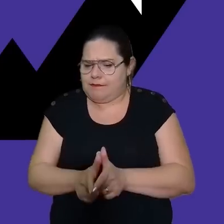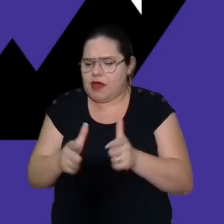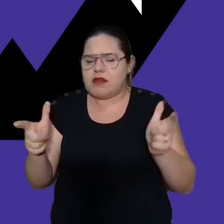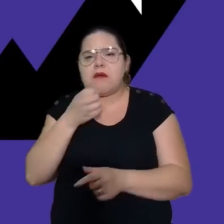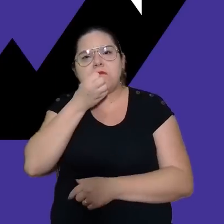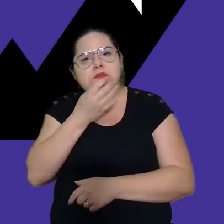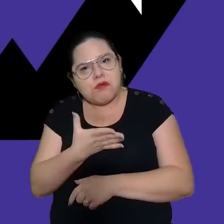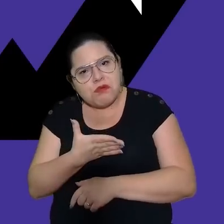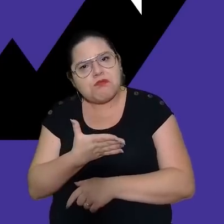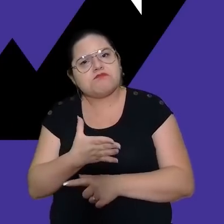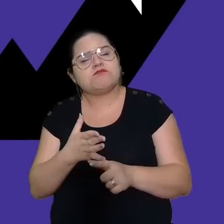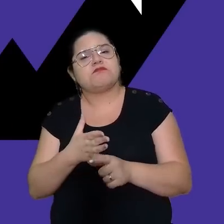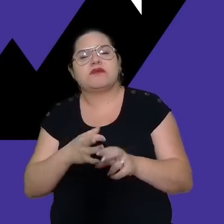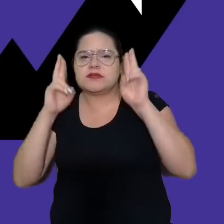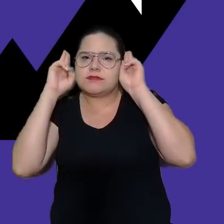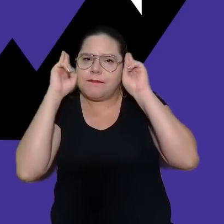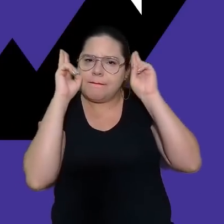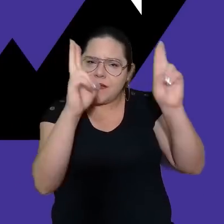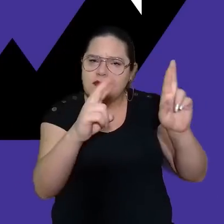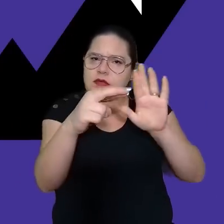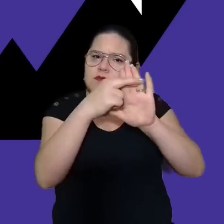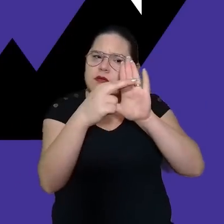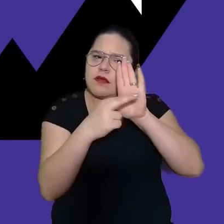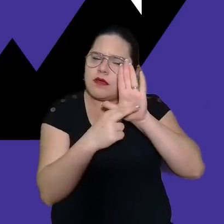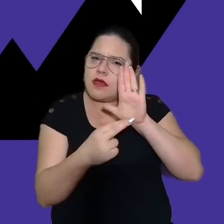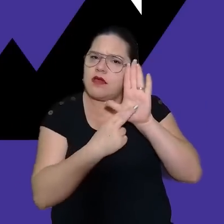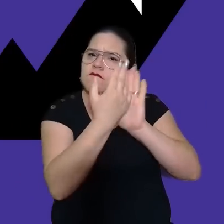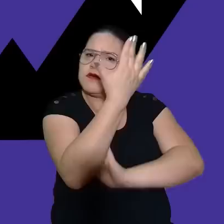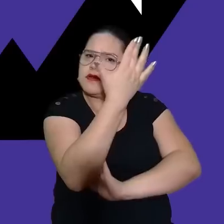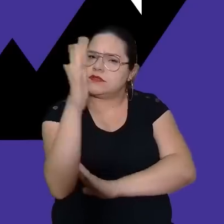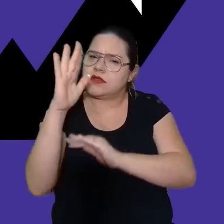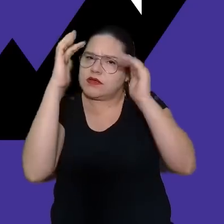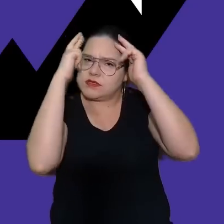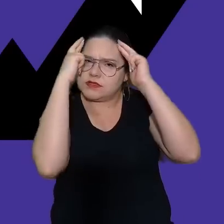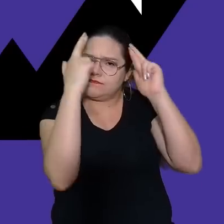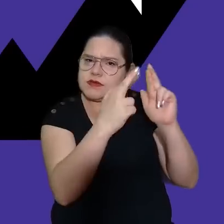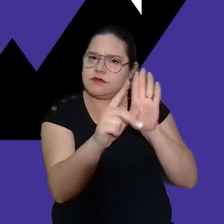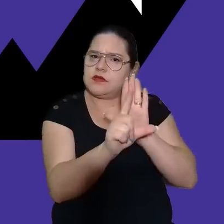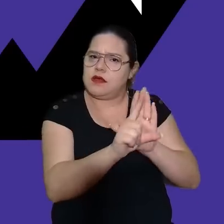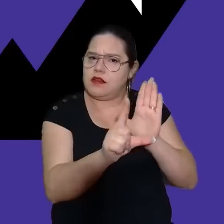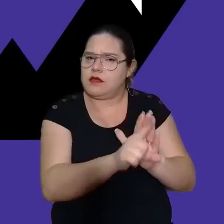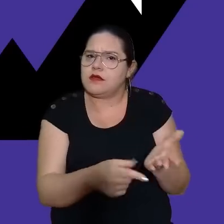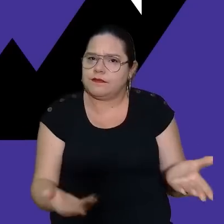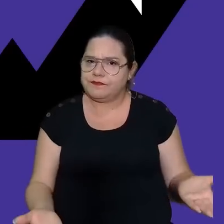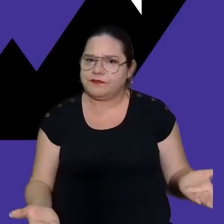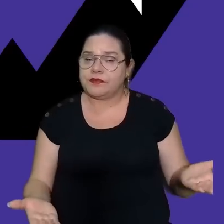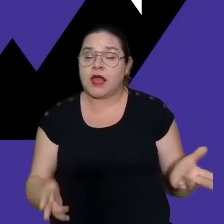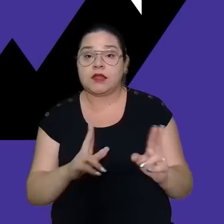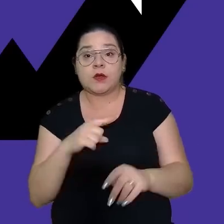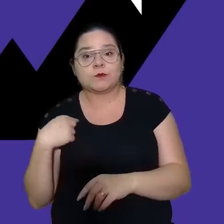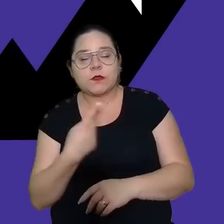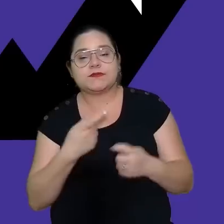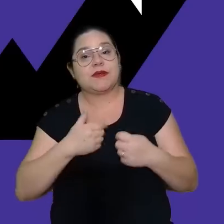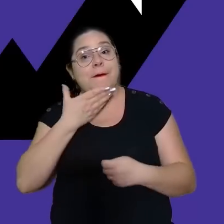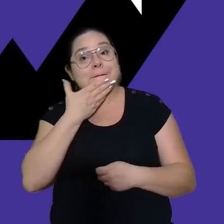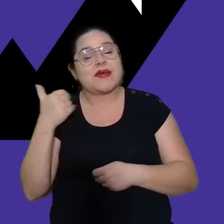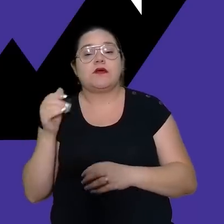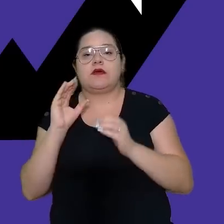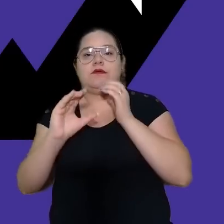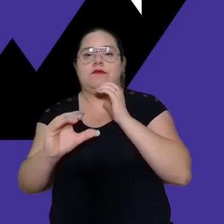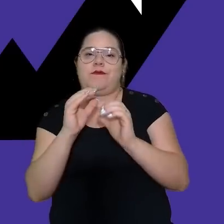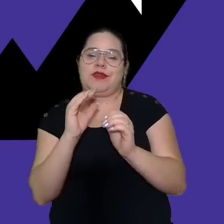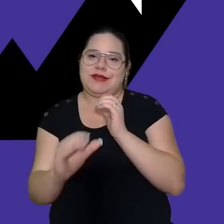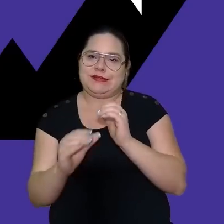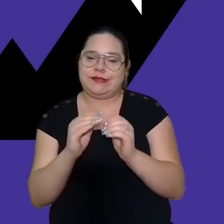Código Florestal, cumprem a lei e não podem pagar por isso. Eu acho que realmente a gente tem que melhorar a comunicação. Com relação